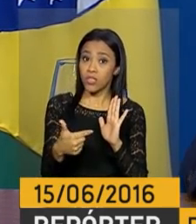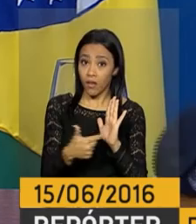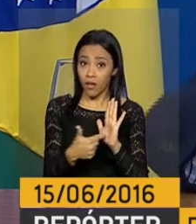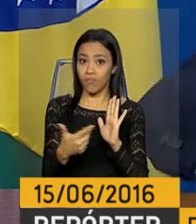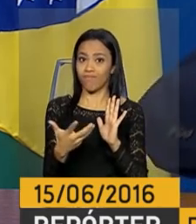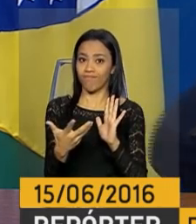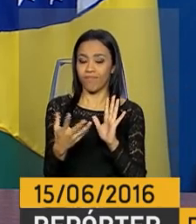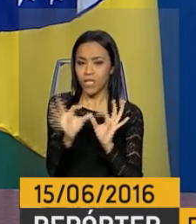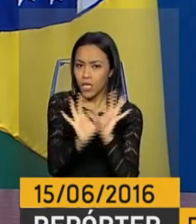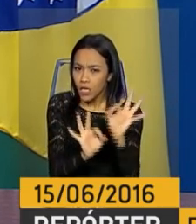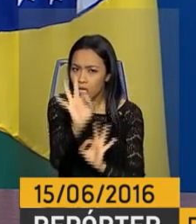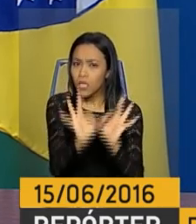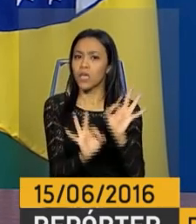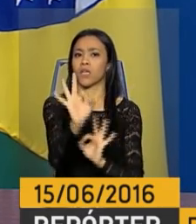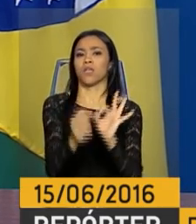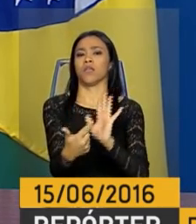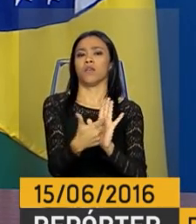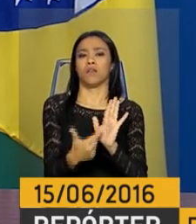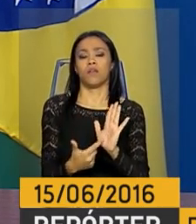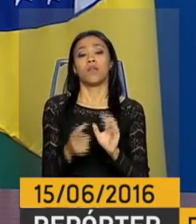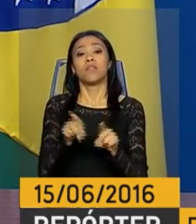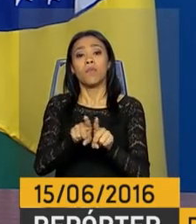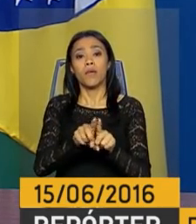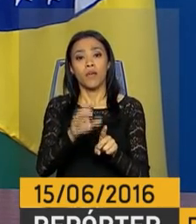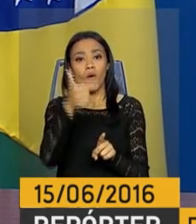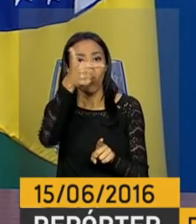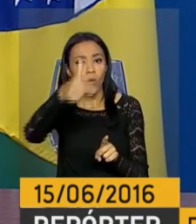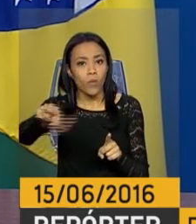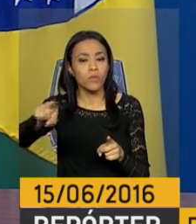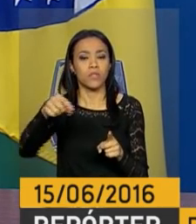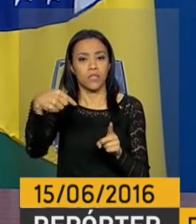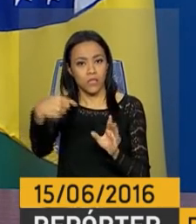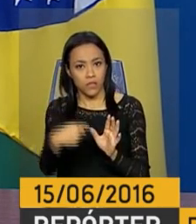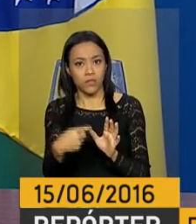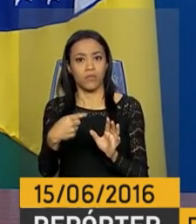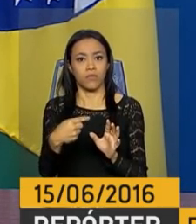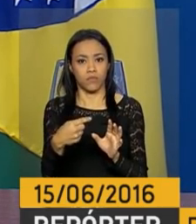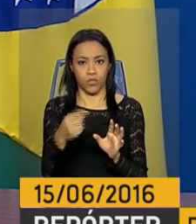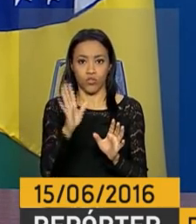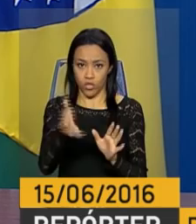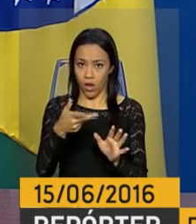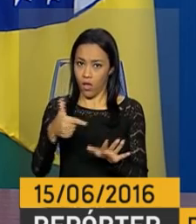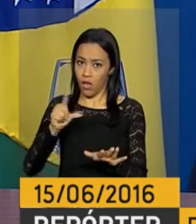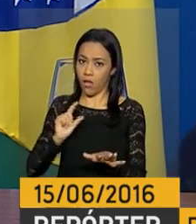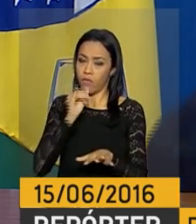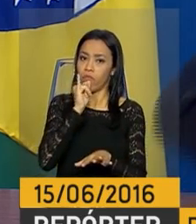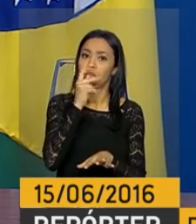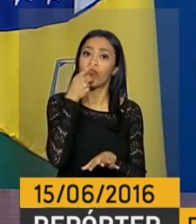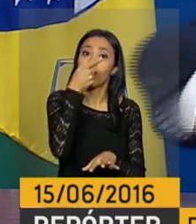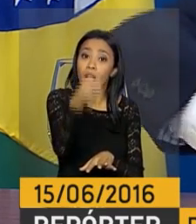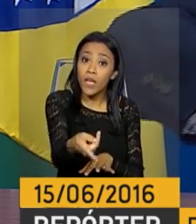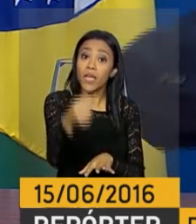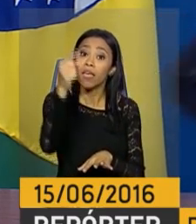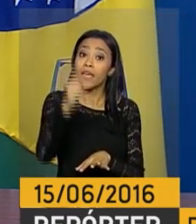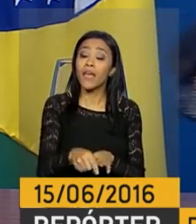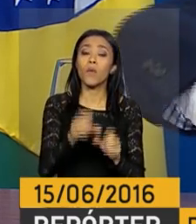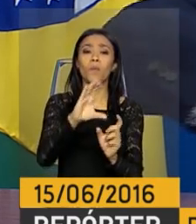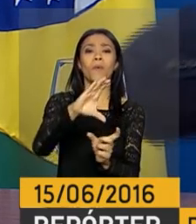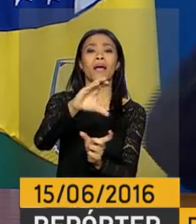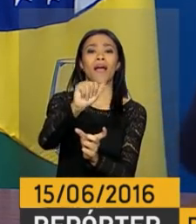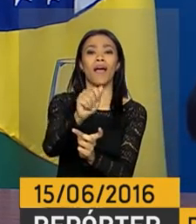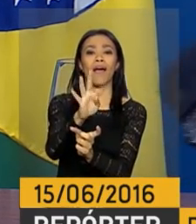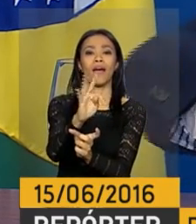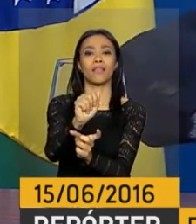credibilidade. Agora, além disso, evidentemente que isso se serve, como eu mencionei, como um catalisador,